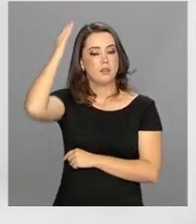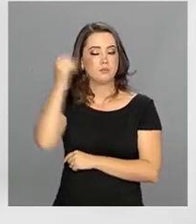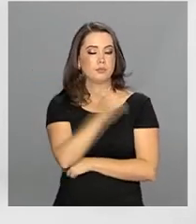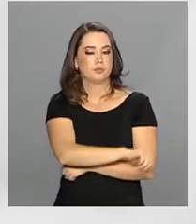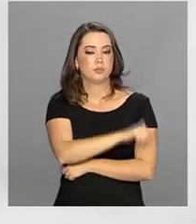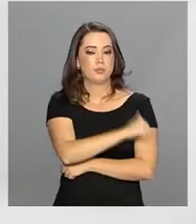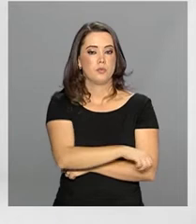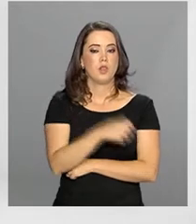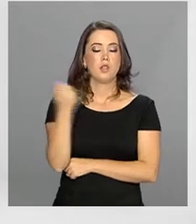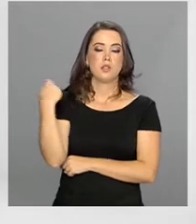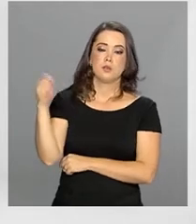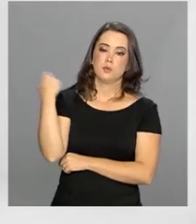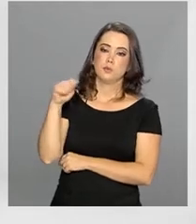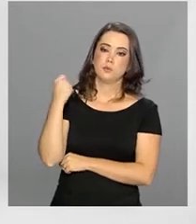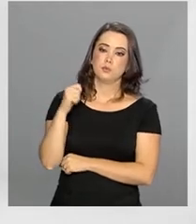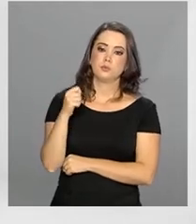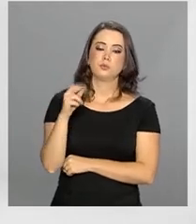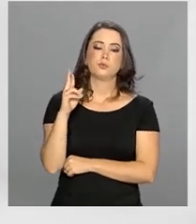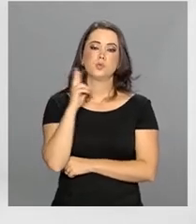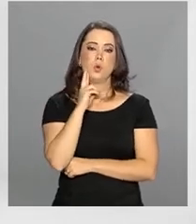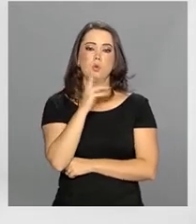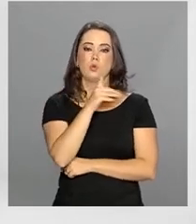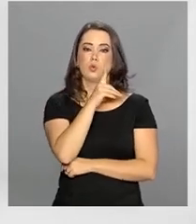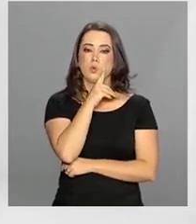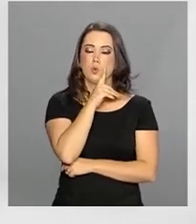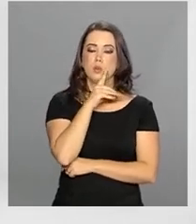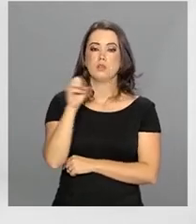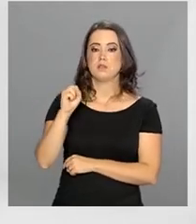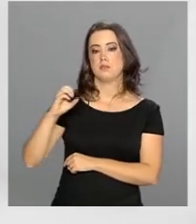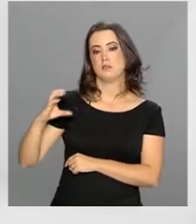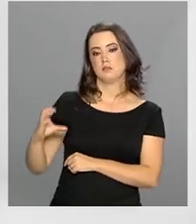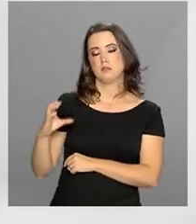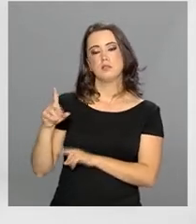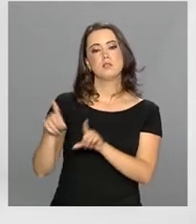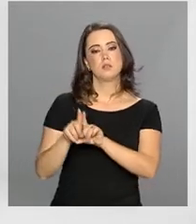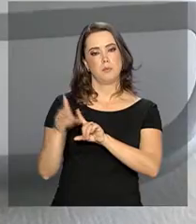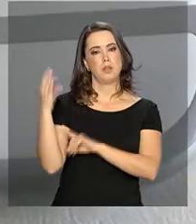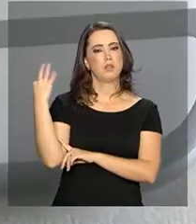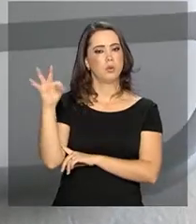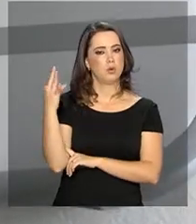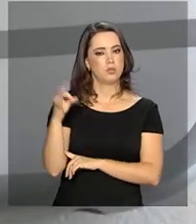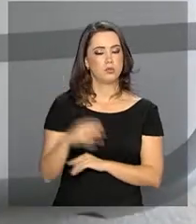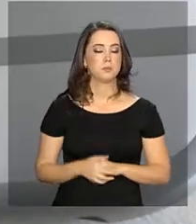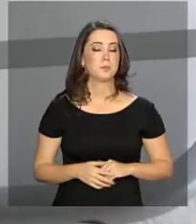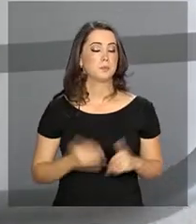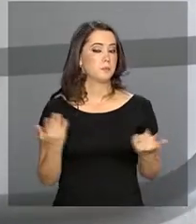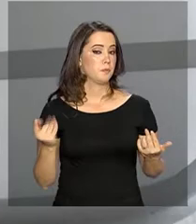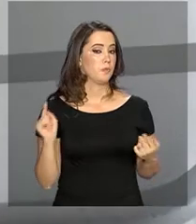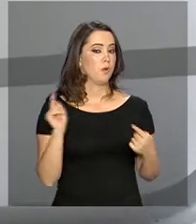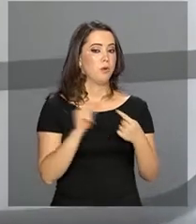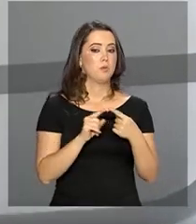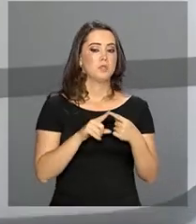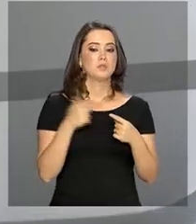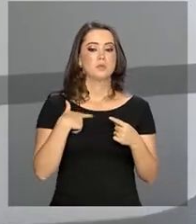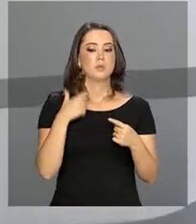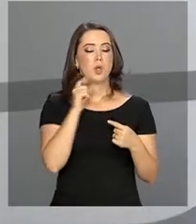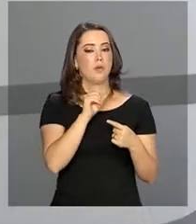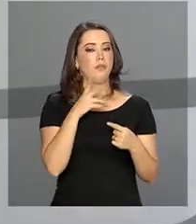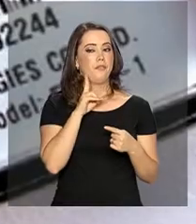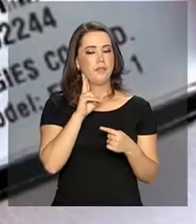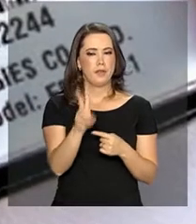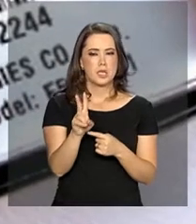Janeiro, Rio Grande do Sul, Rondônia, Santa Catarina e Tocantins. A medida também alcança